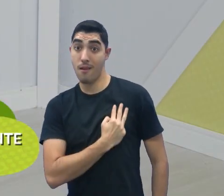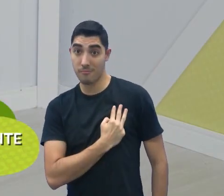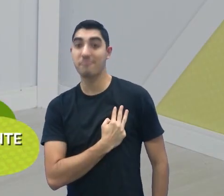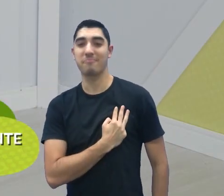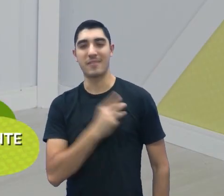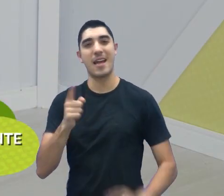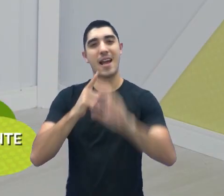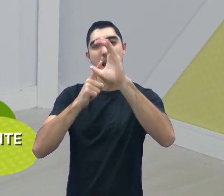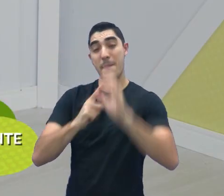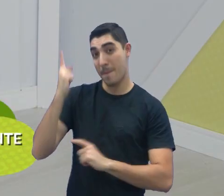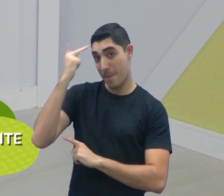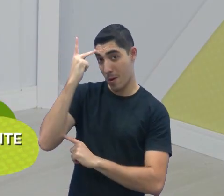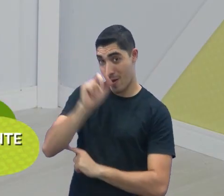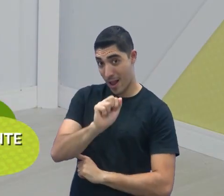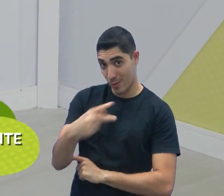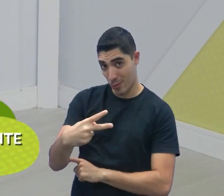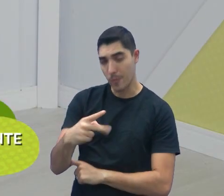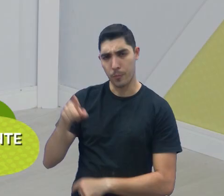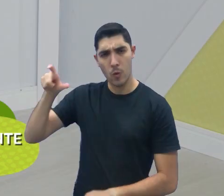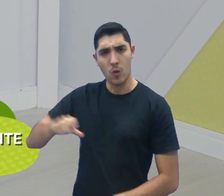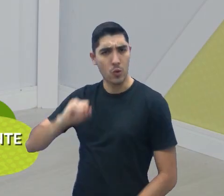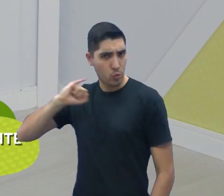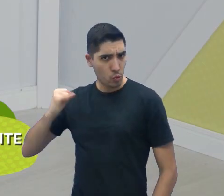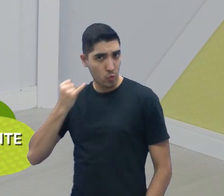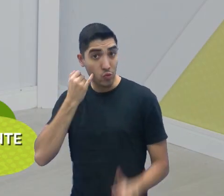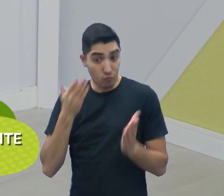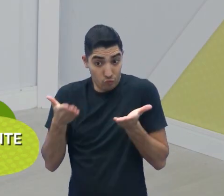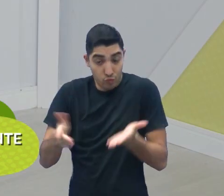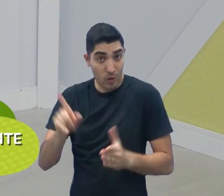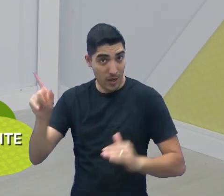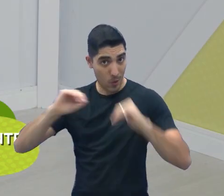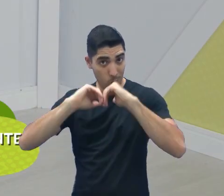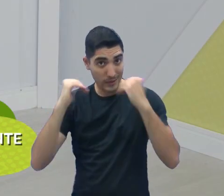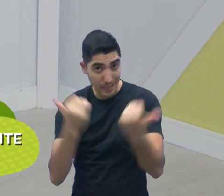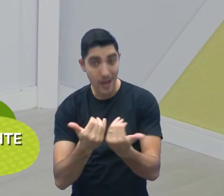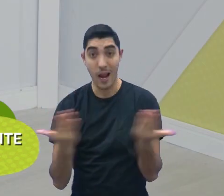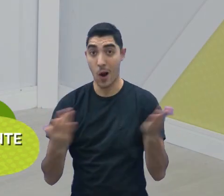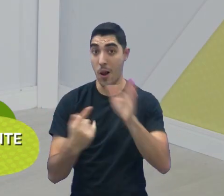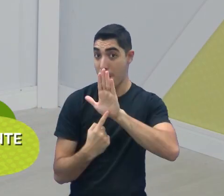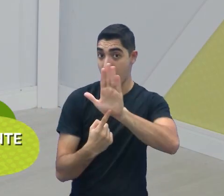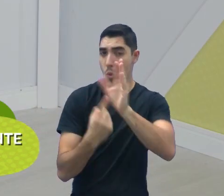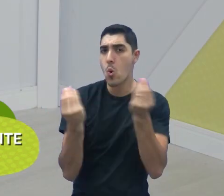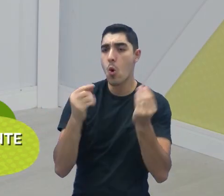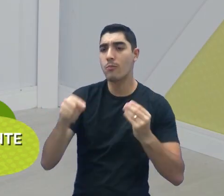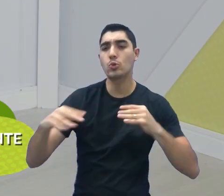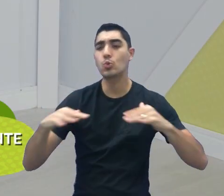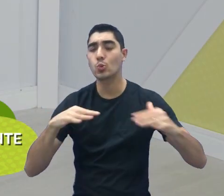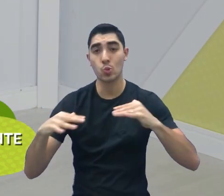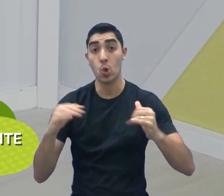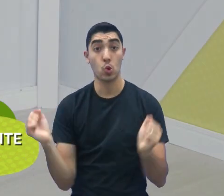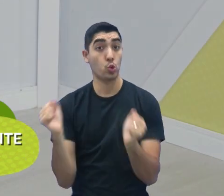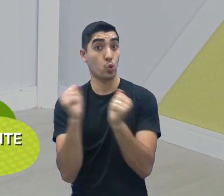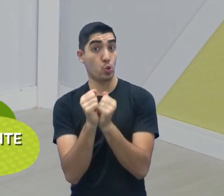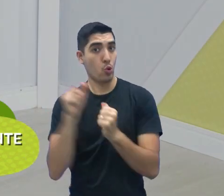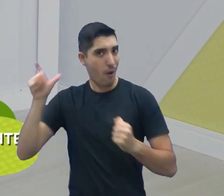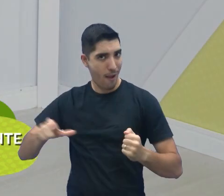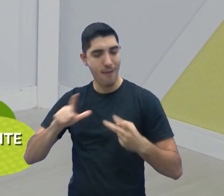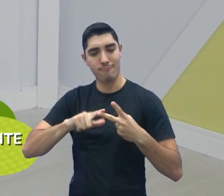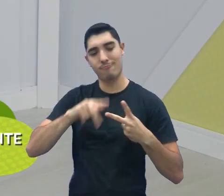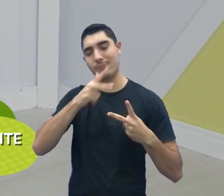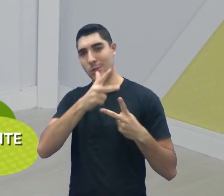A2. O João esteve no Martins Pereira e conta a história do jogo para você. As imagens são de Reginaldo Casulo.